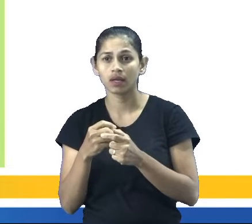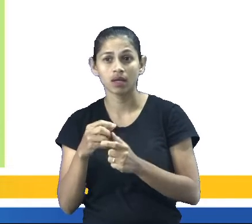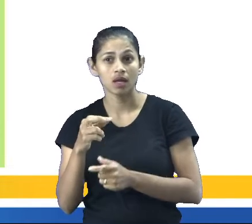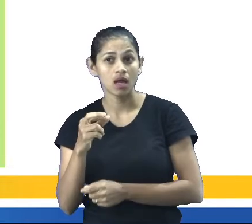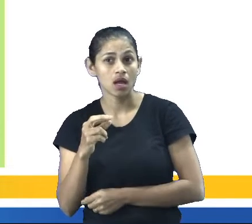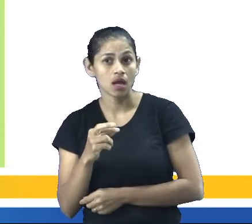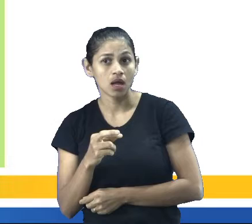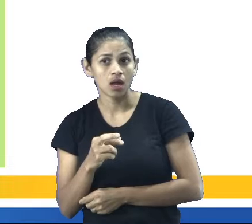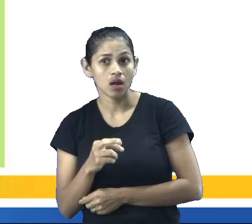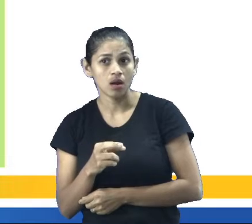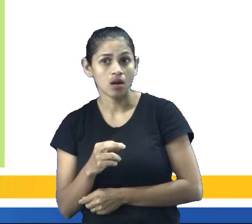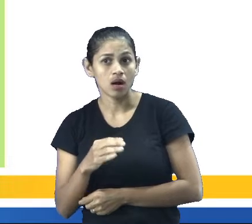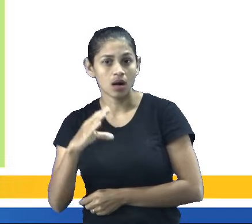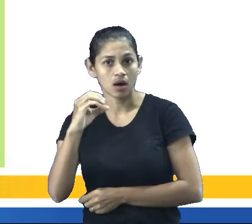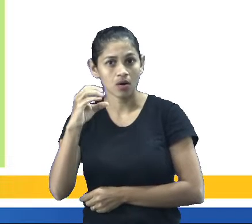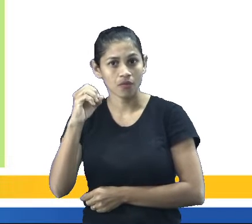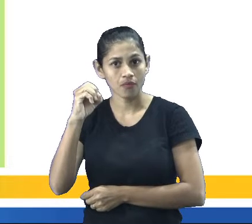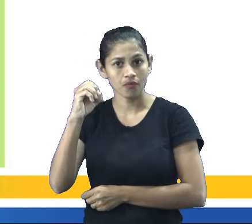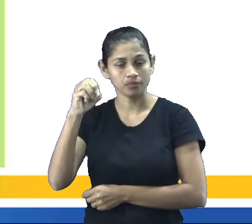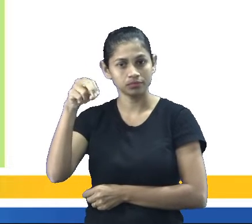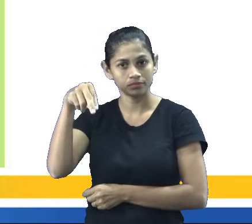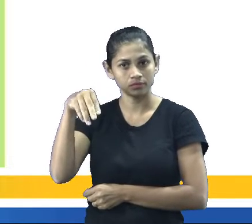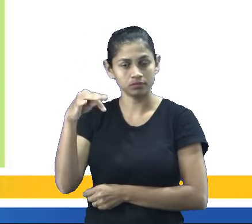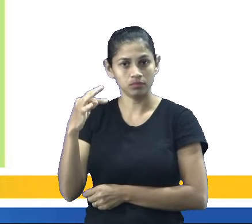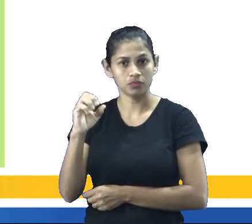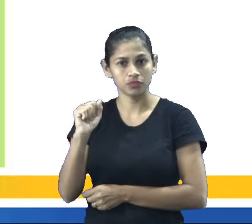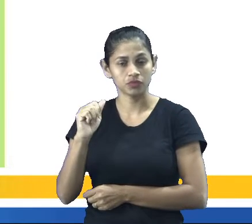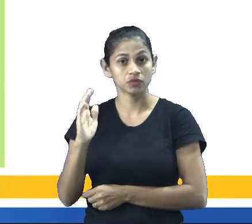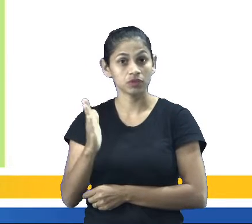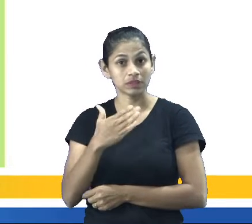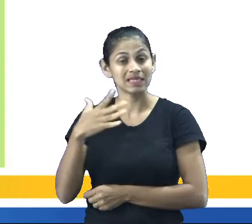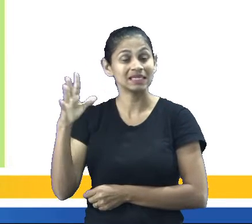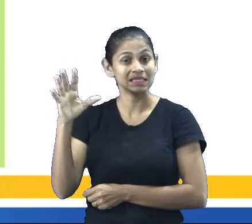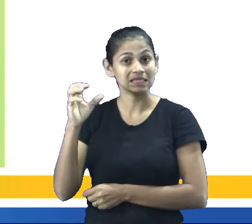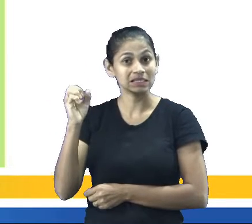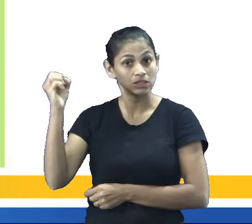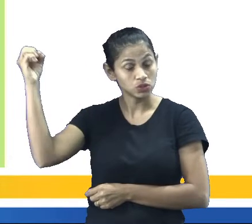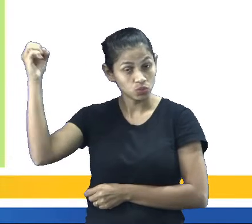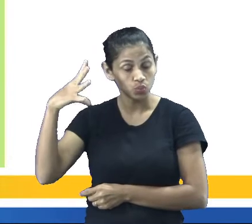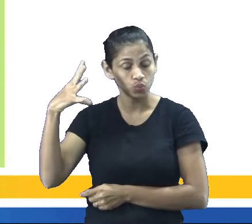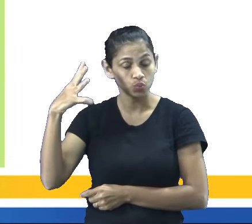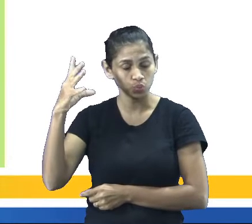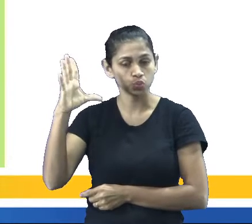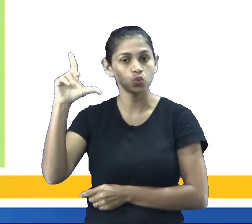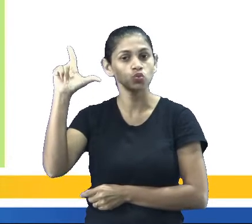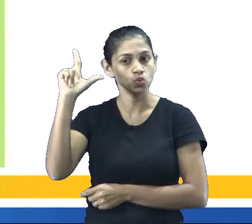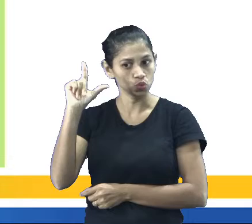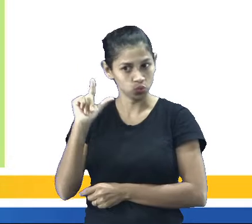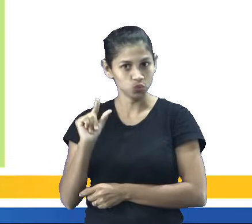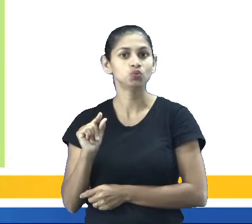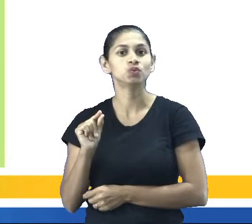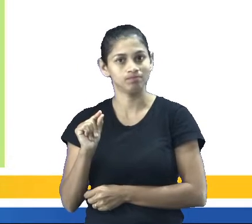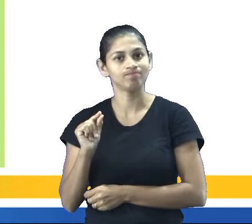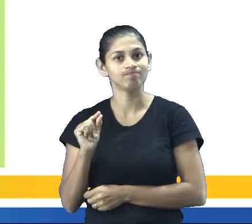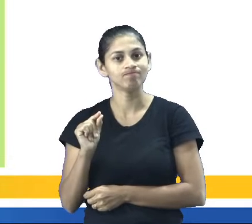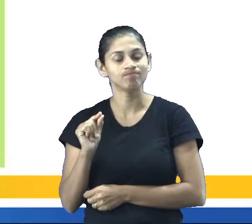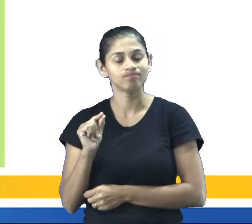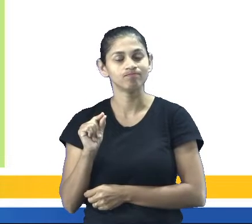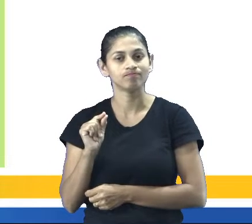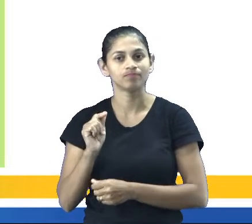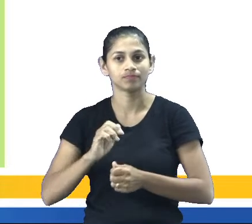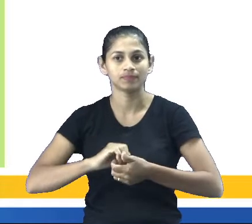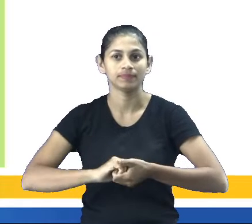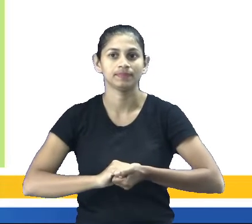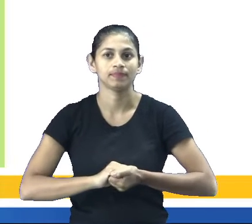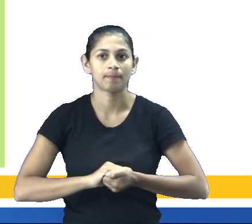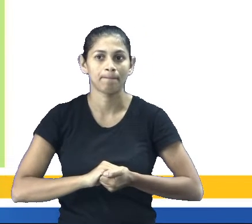paga a eletricidade, ela até vende a eletricidade, né? Então, é uma economia muito grande ali para quem tem